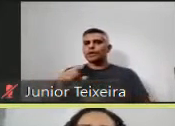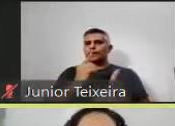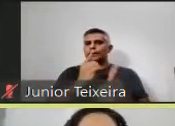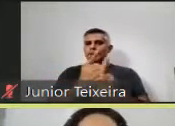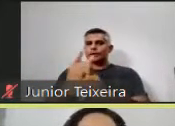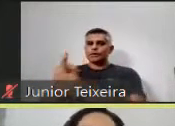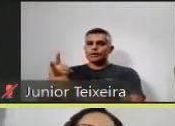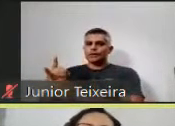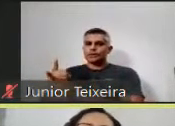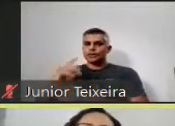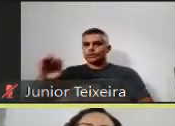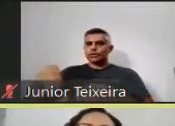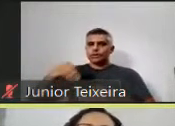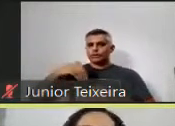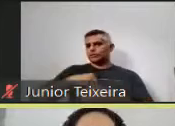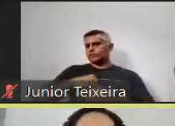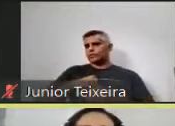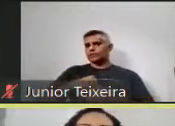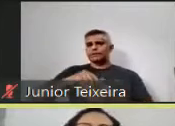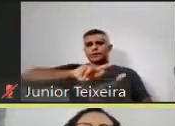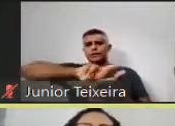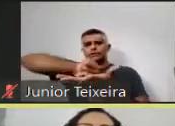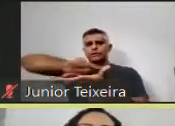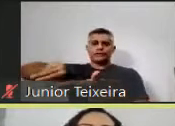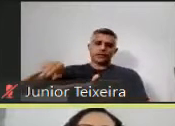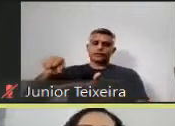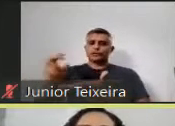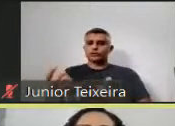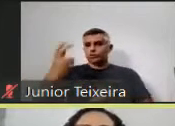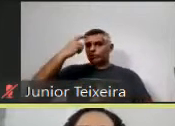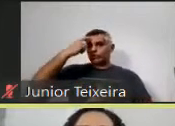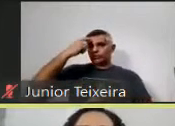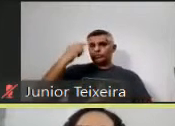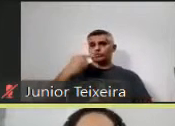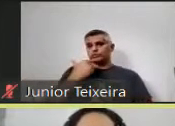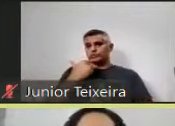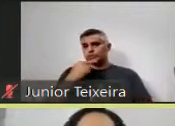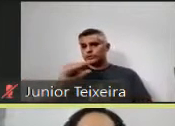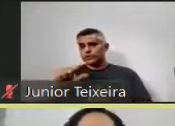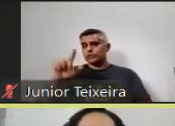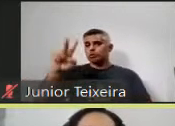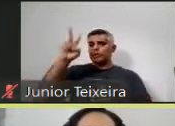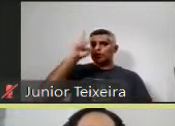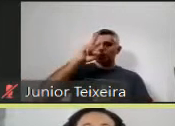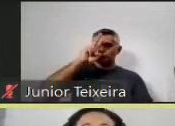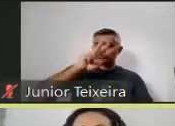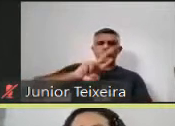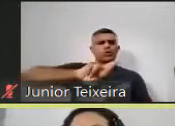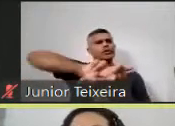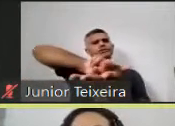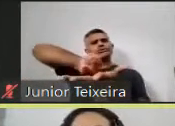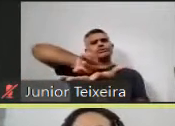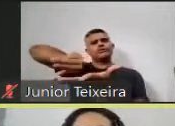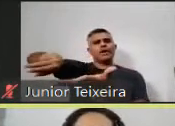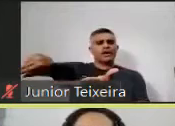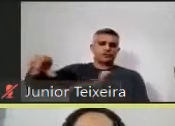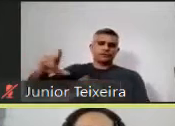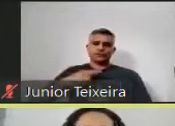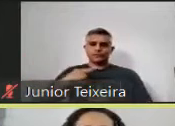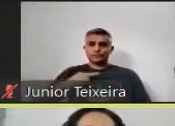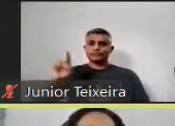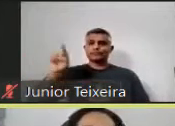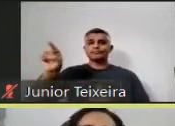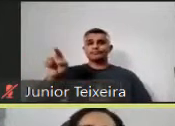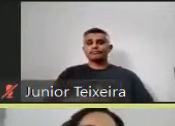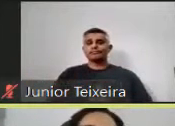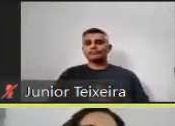diversidade linguística, cultural, histórica desses sujeitos, né? Então, principalmente a gente observa isso no que a